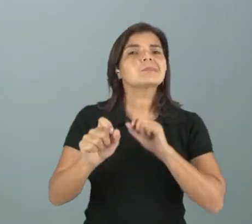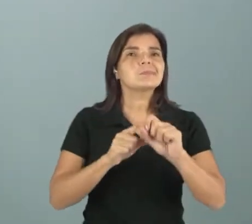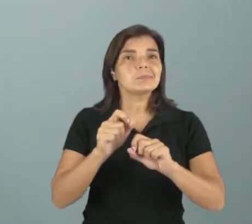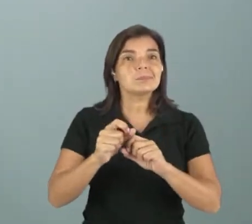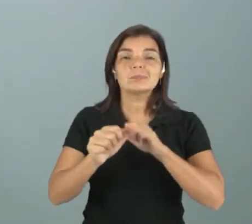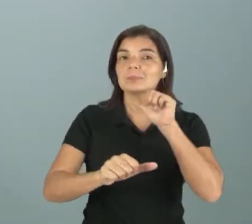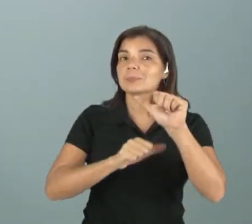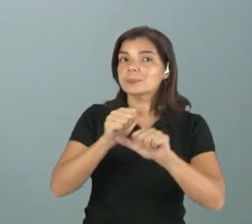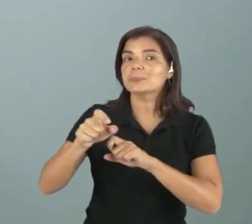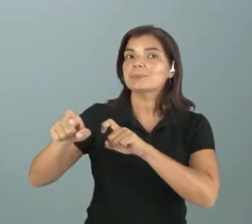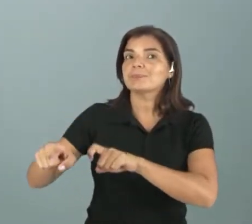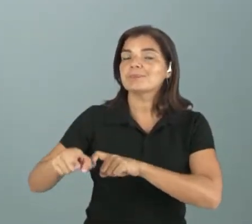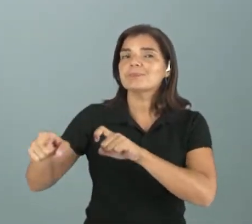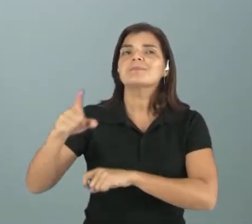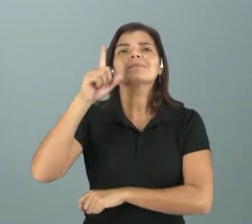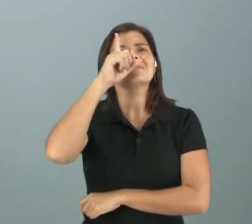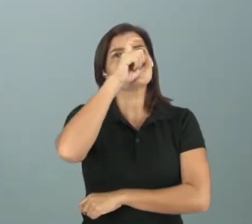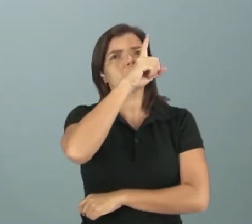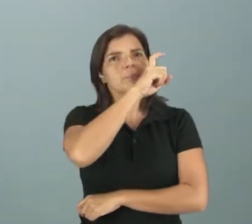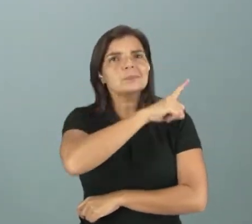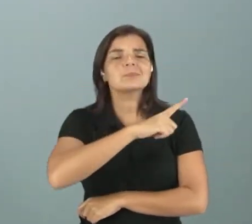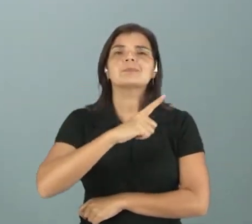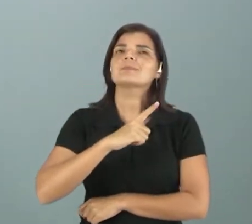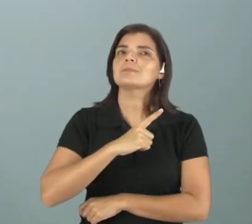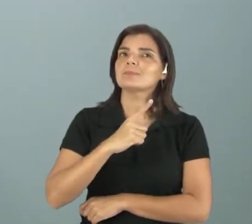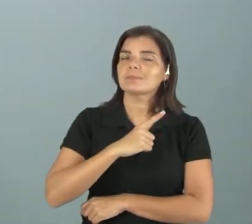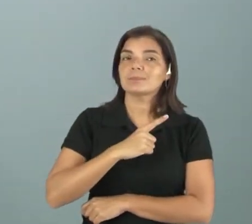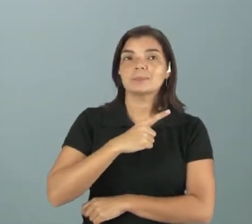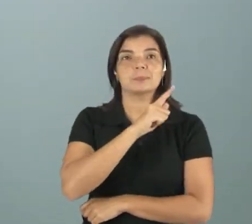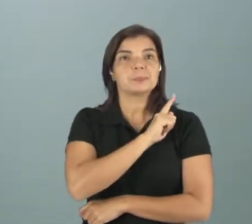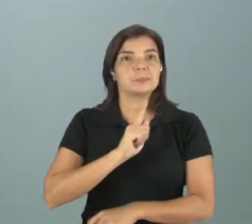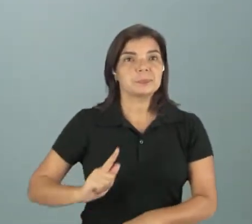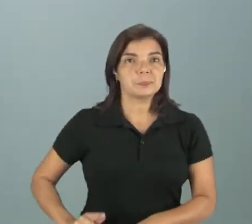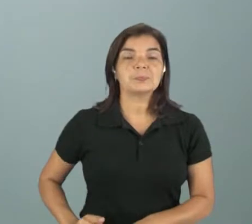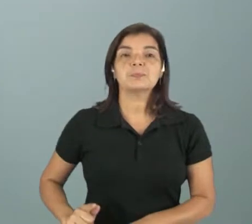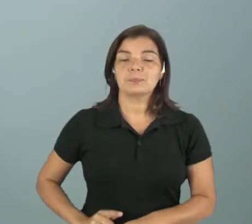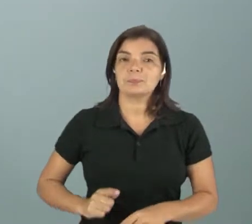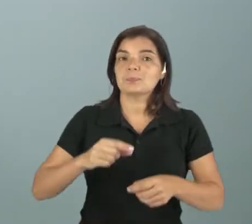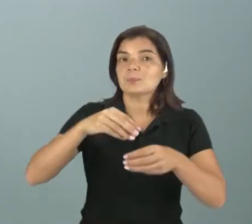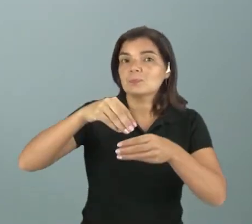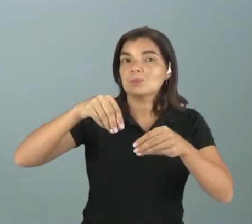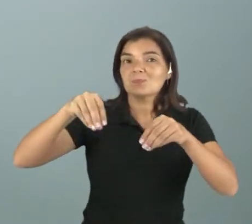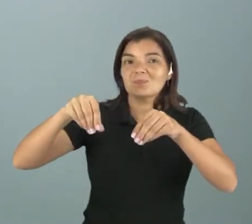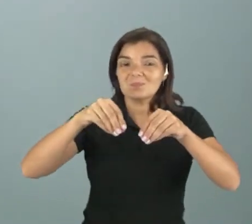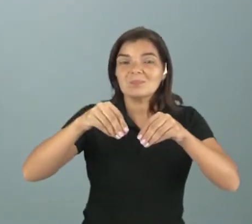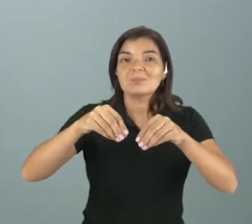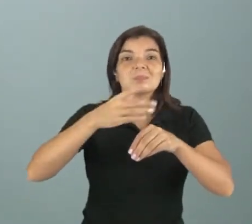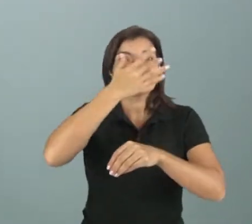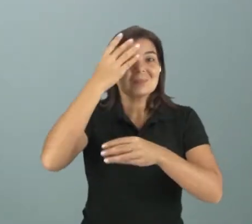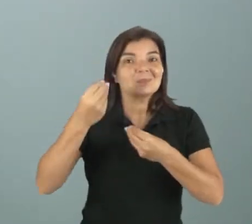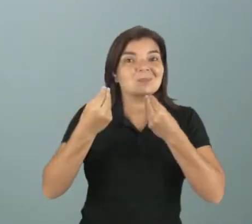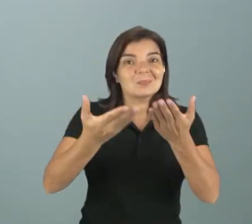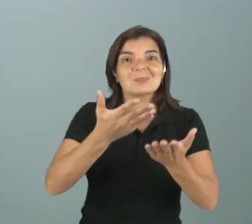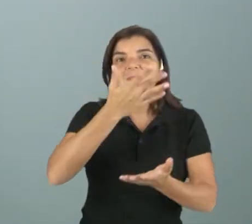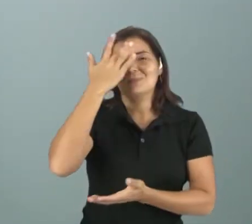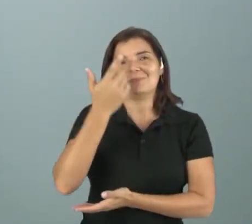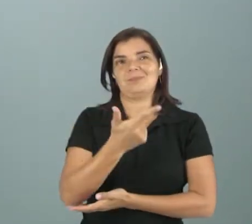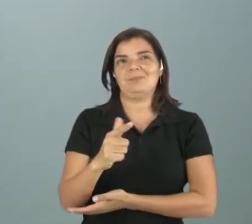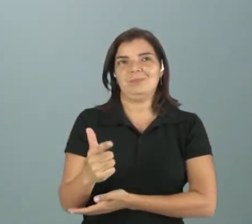reforma agrária e as dificuldades que se tem para o governo lotear terra para quem não tem. Então